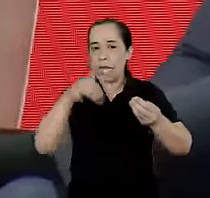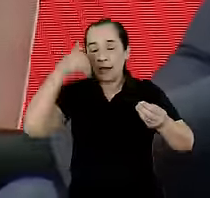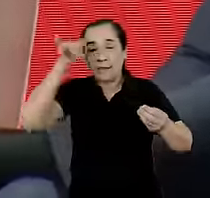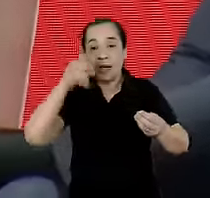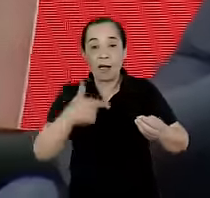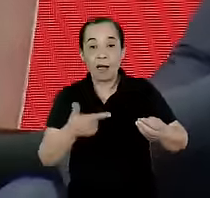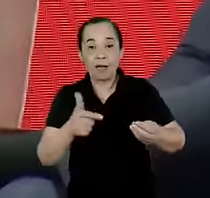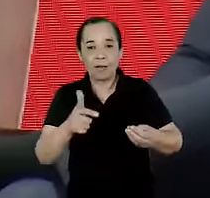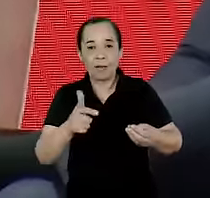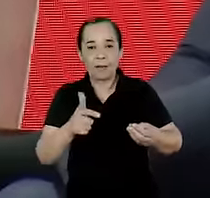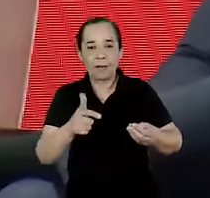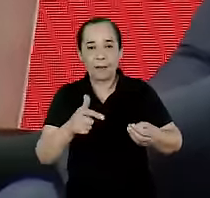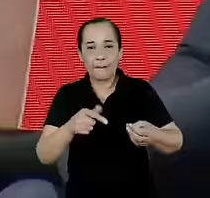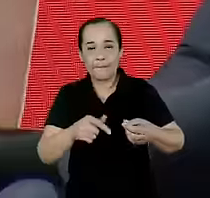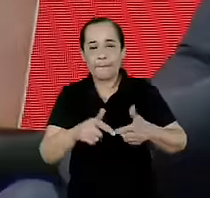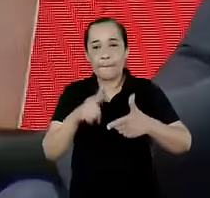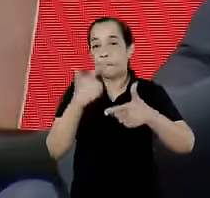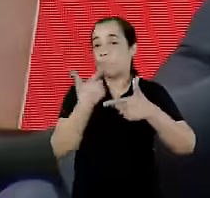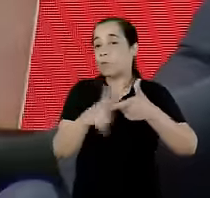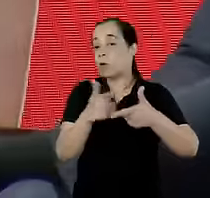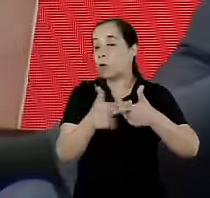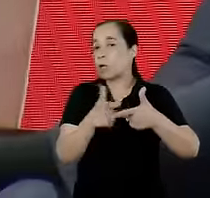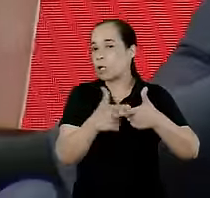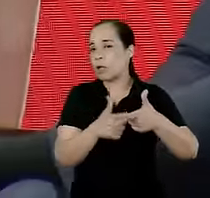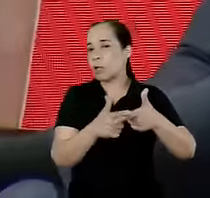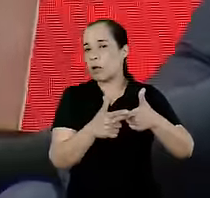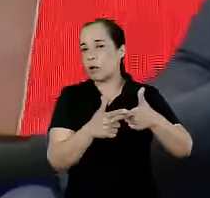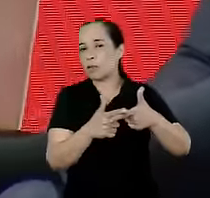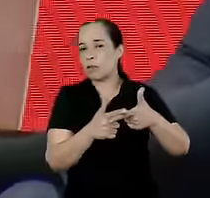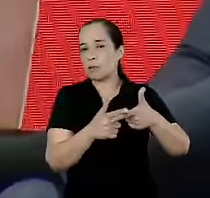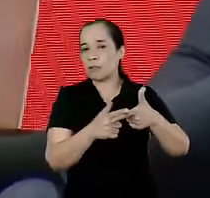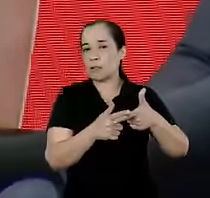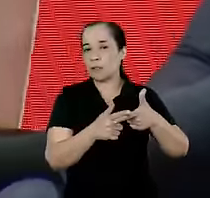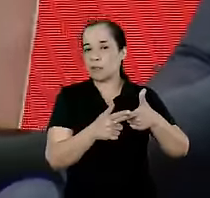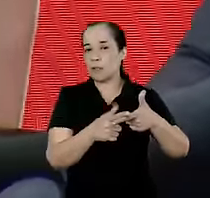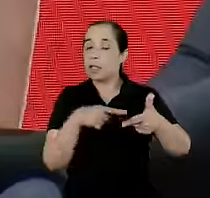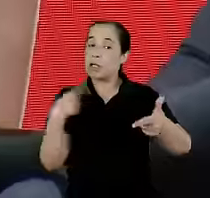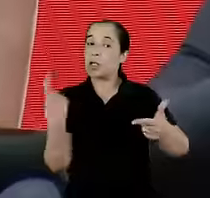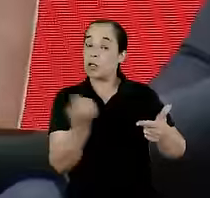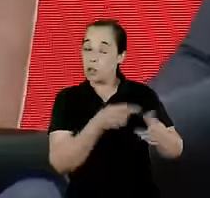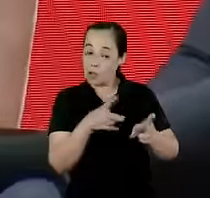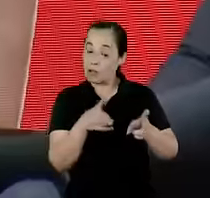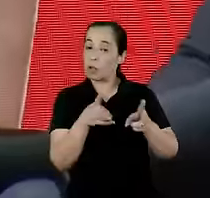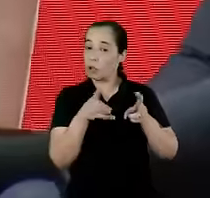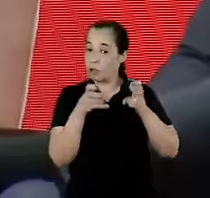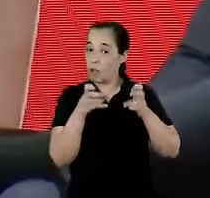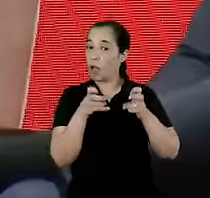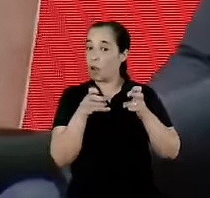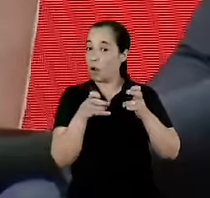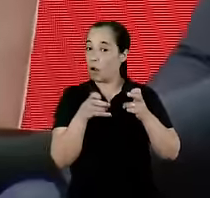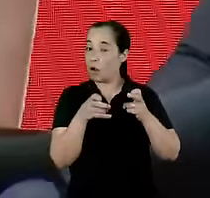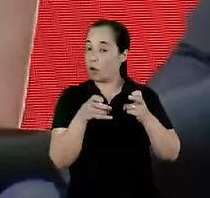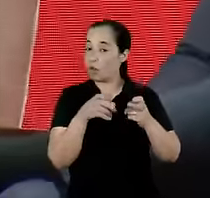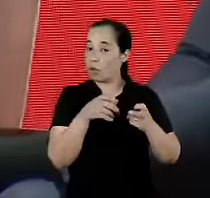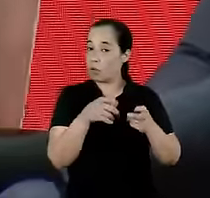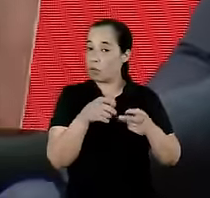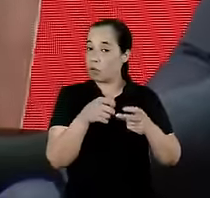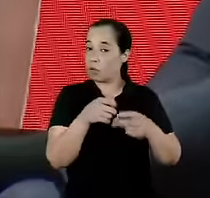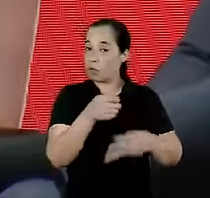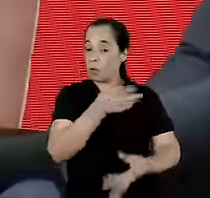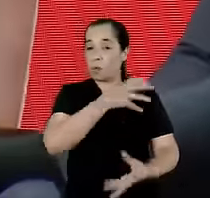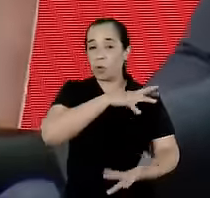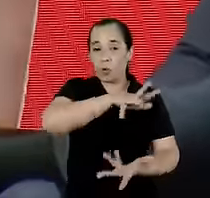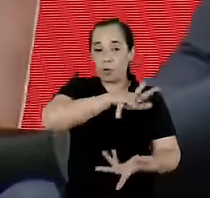distorções Ah que a gente vem notando no mercado tendo em vista tratamentos tributários diferentes Às